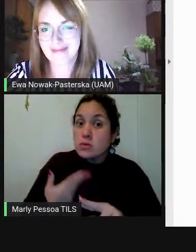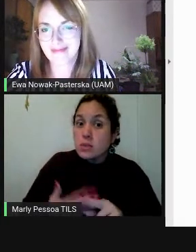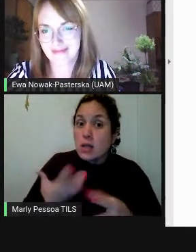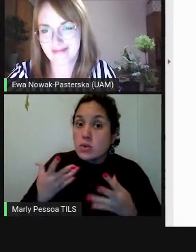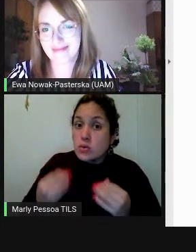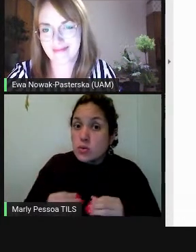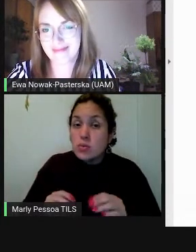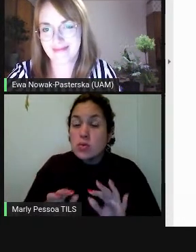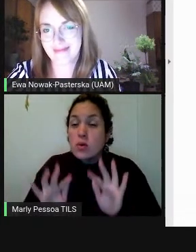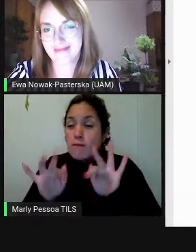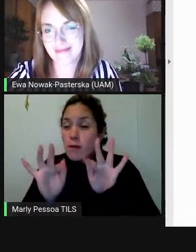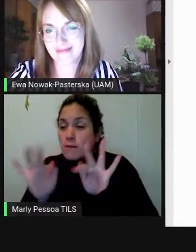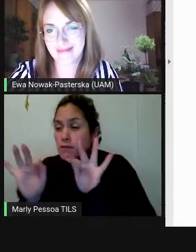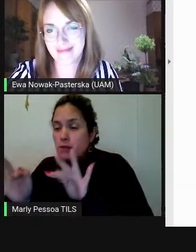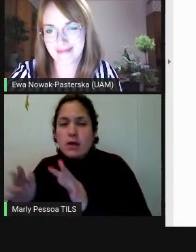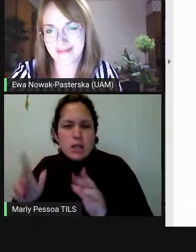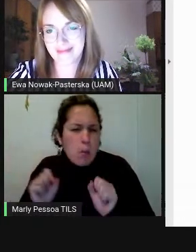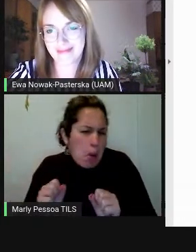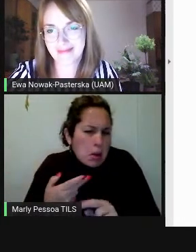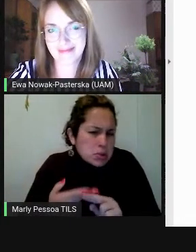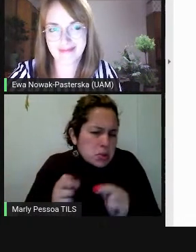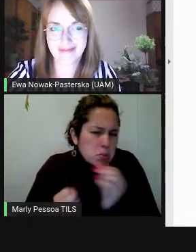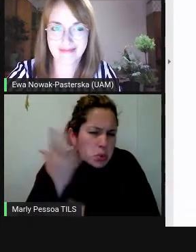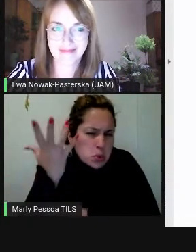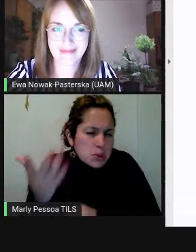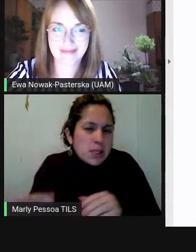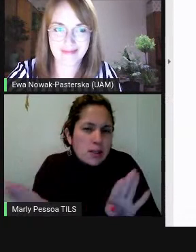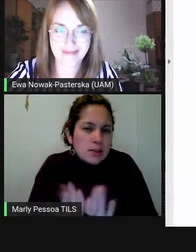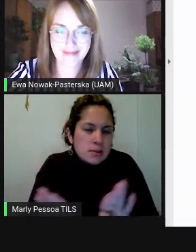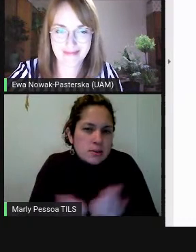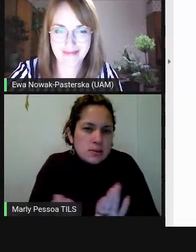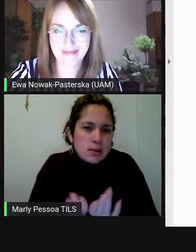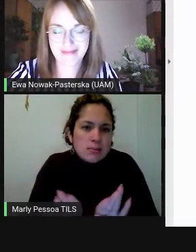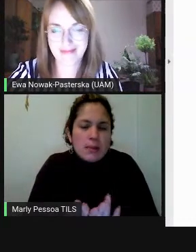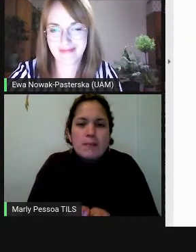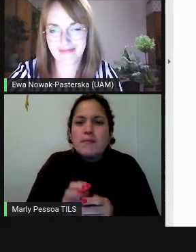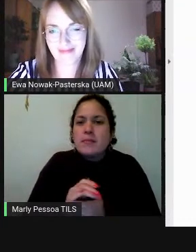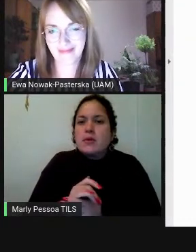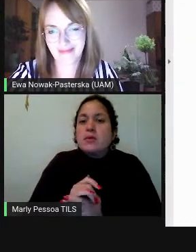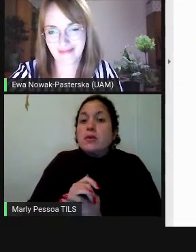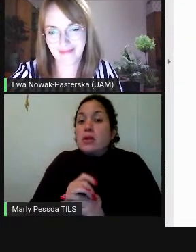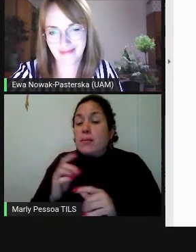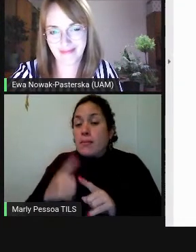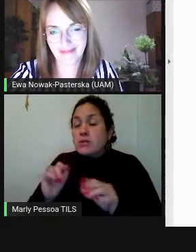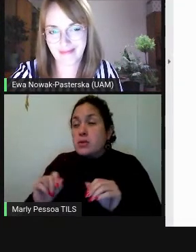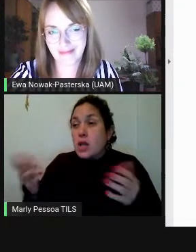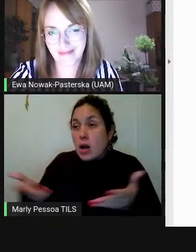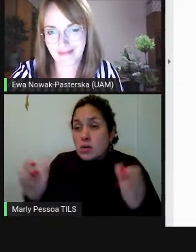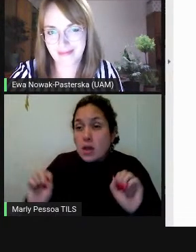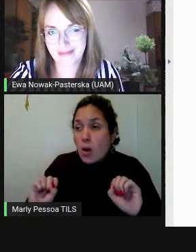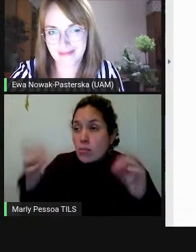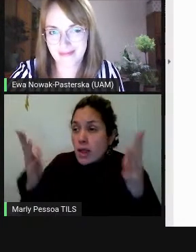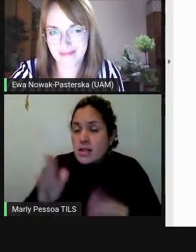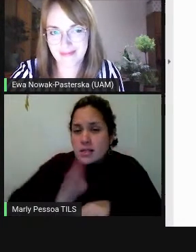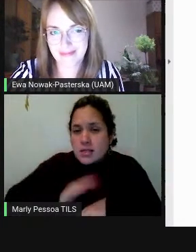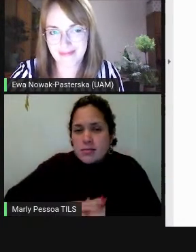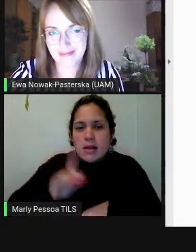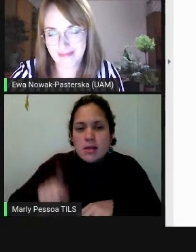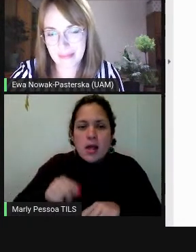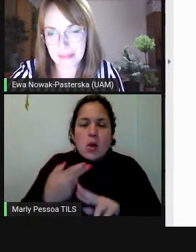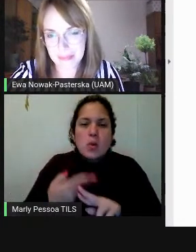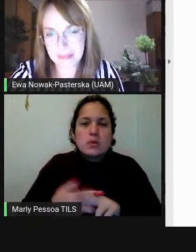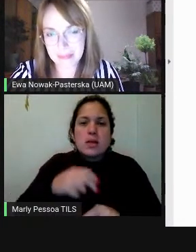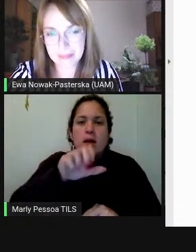possíveis. Então, essa ski, ela realmente talvez seja mais popular, mais reconhecível, mas tem bem mais